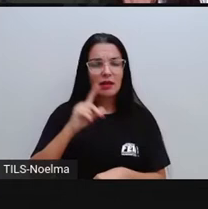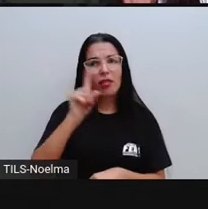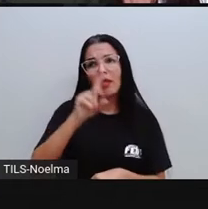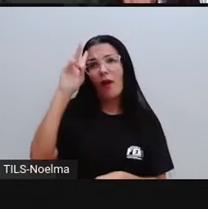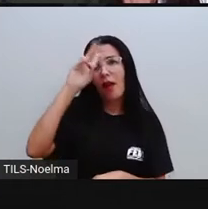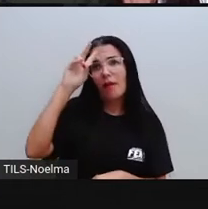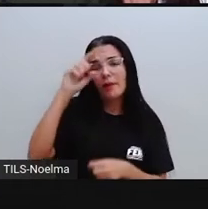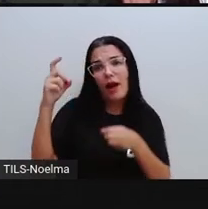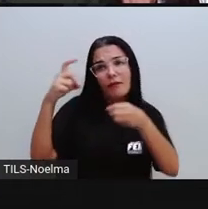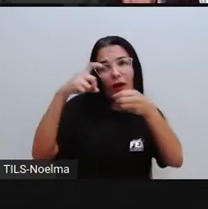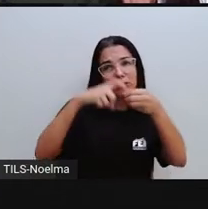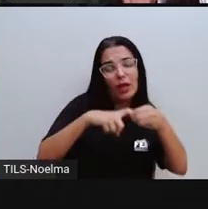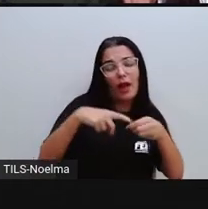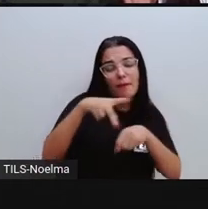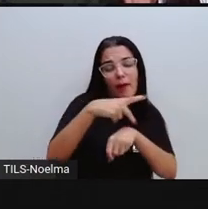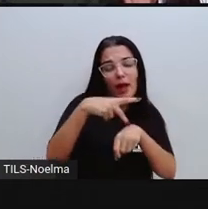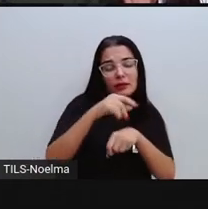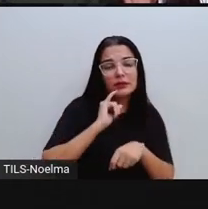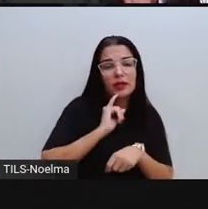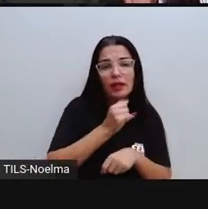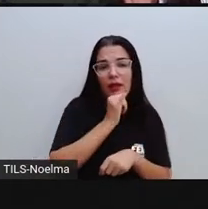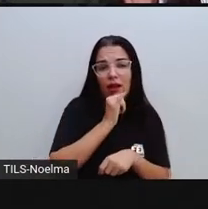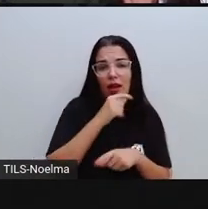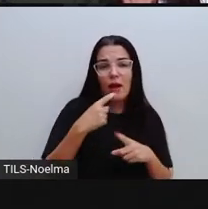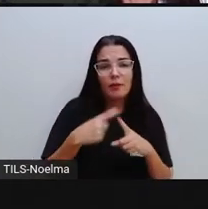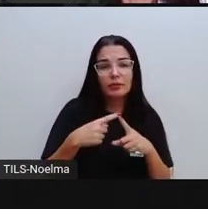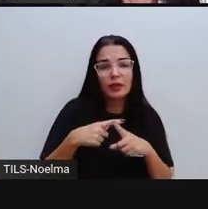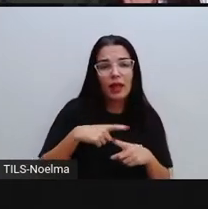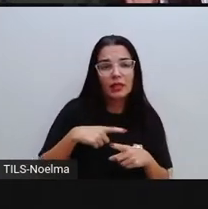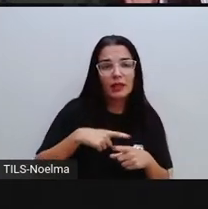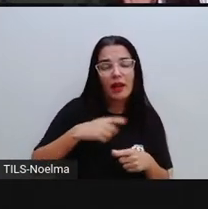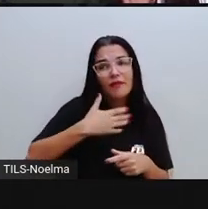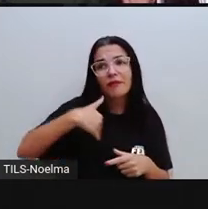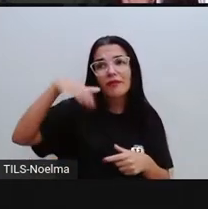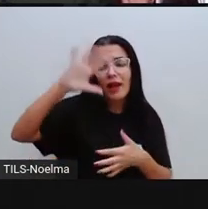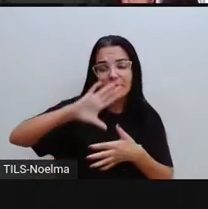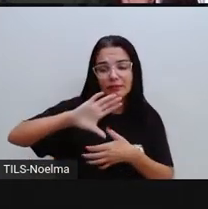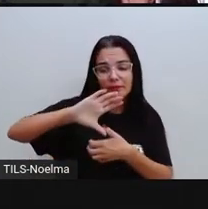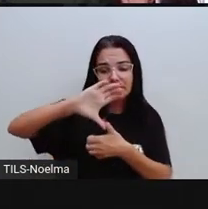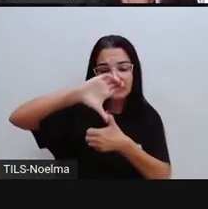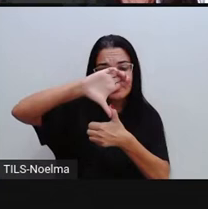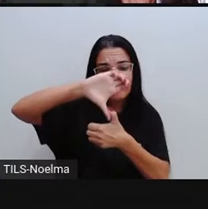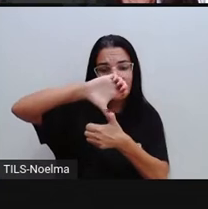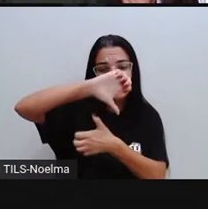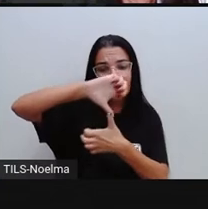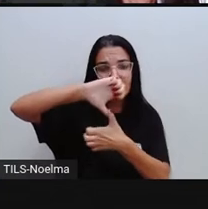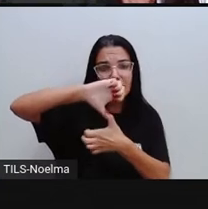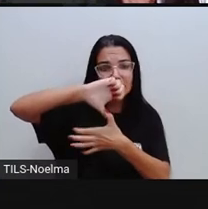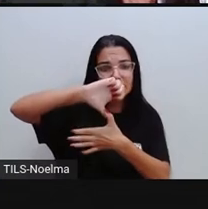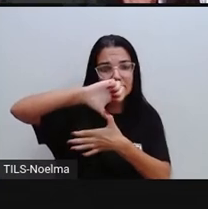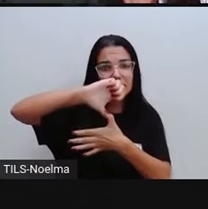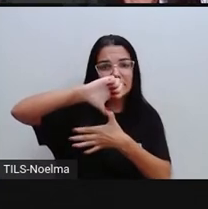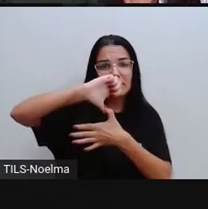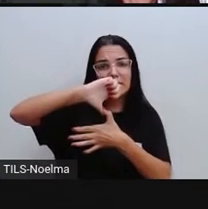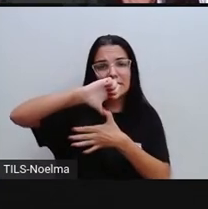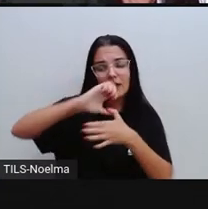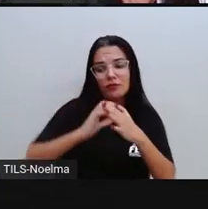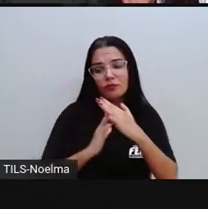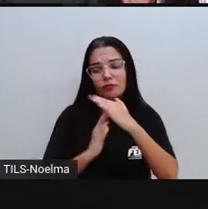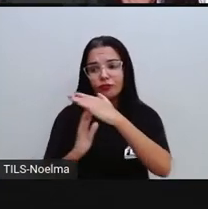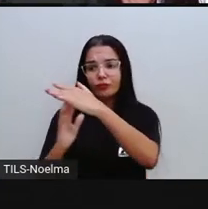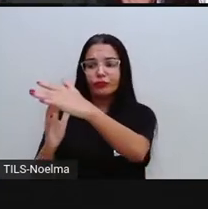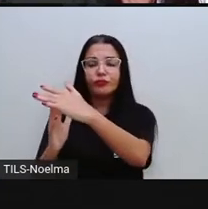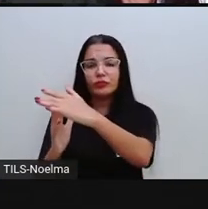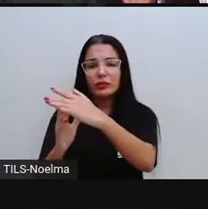Aqui haveria ainda no que trabalhar, sem que para a América emigrar. A todo momento nós